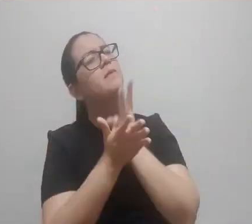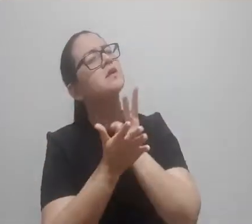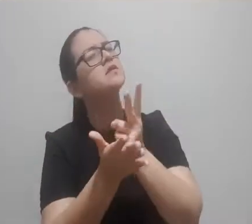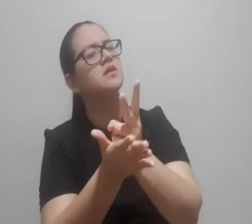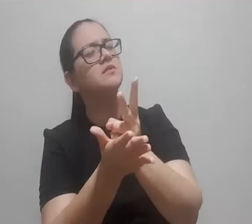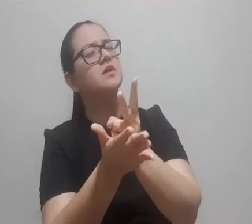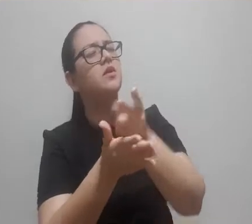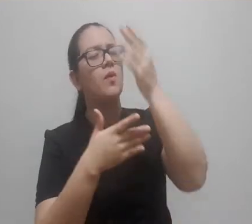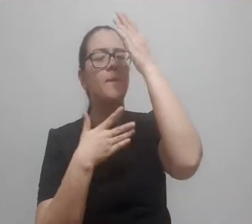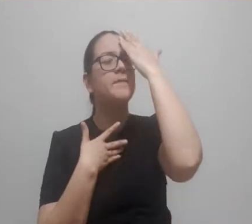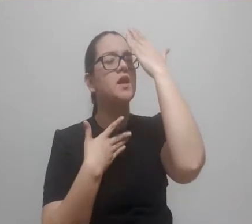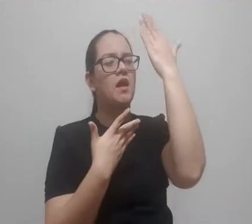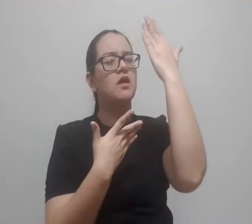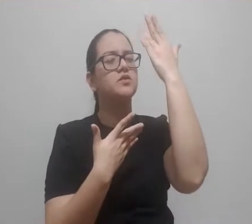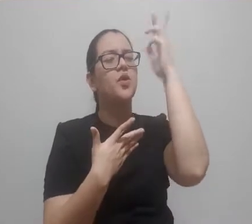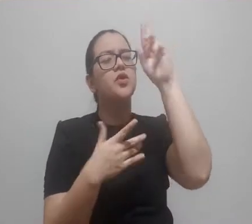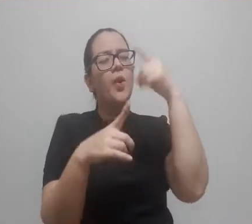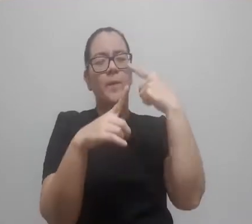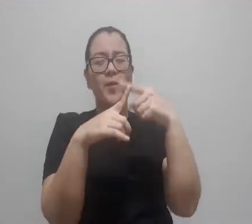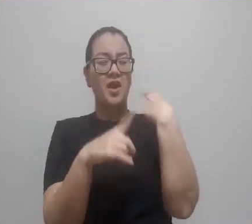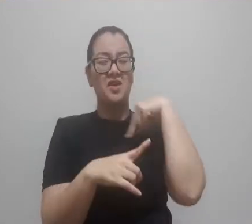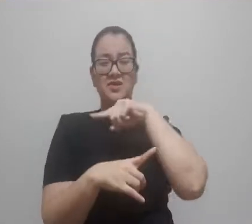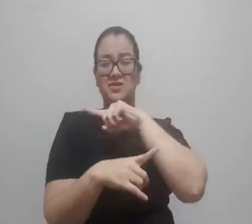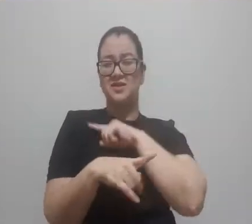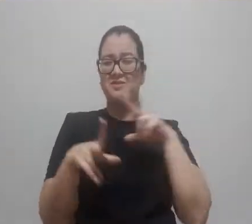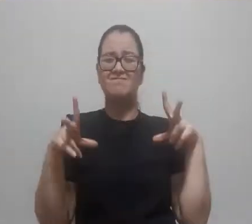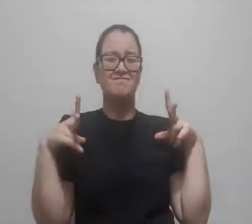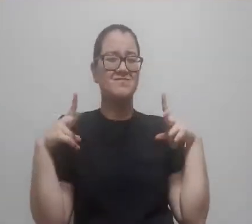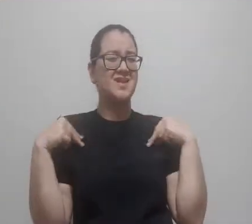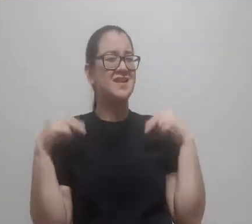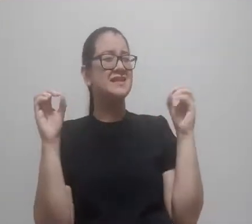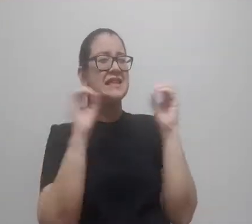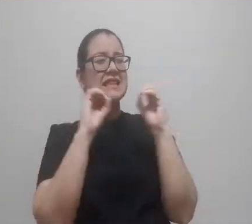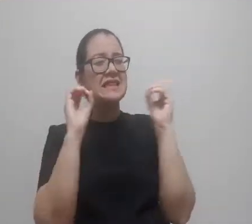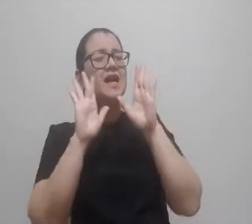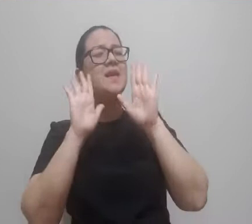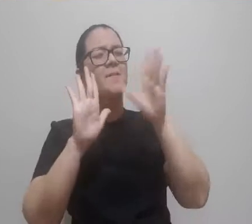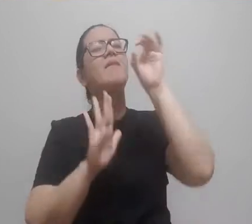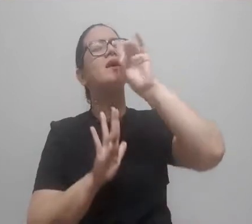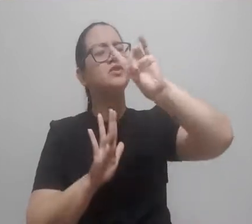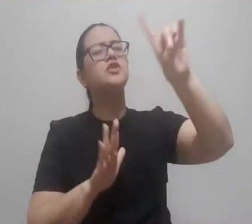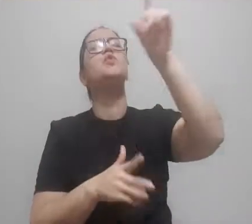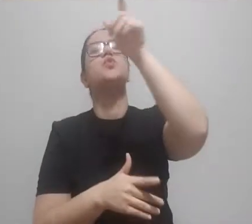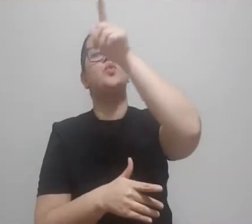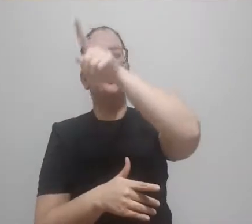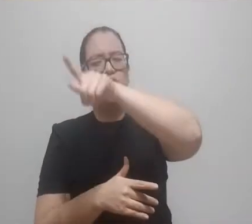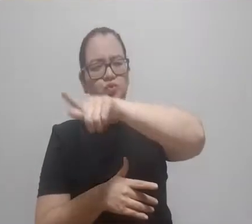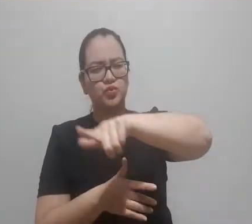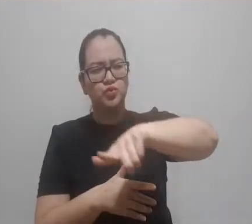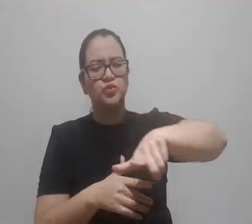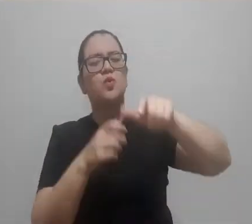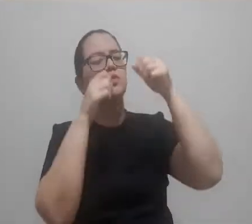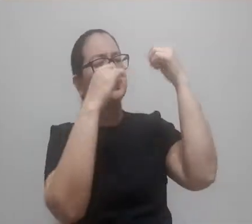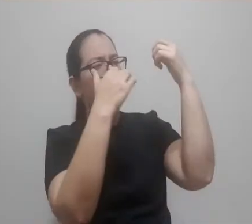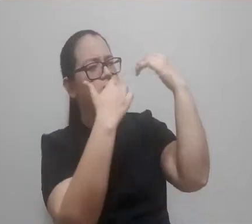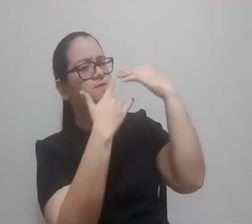sem merecermos, o Senhor tem nos abençoado. Mesmo em meio a toda essa conjuntura, o Senhor tem